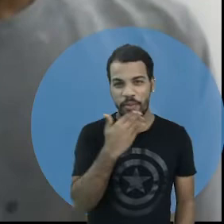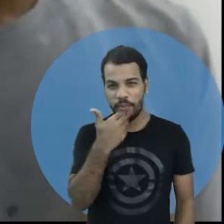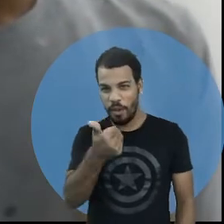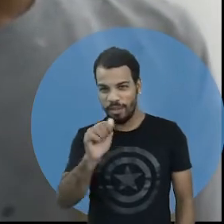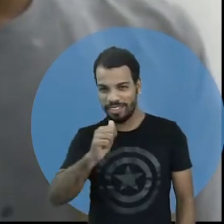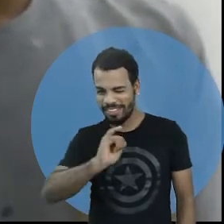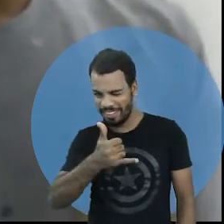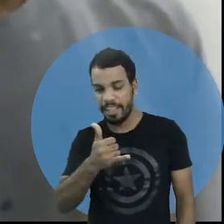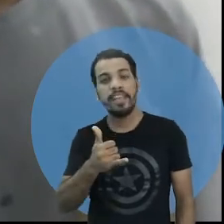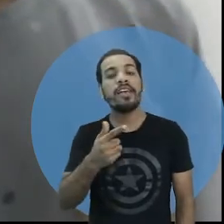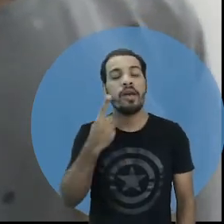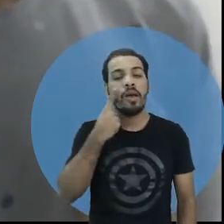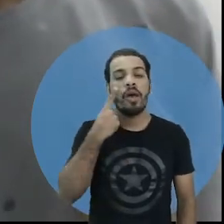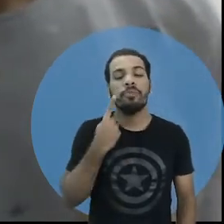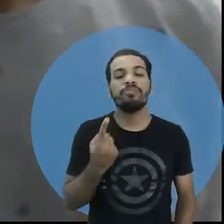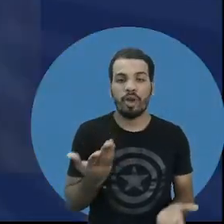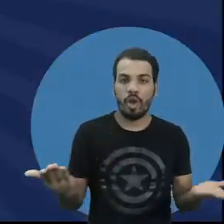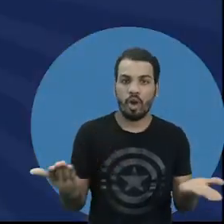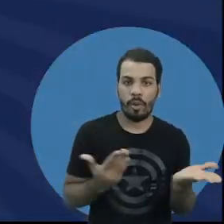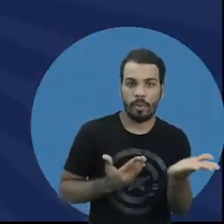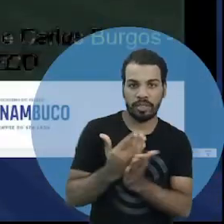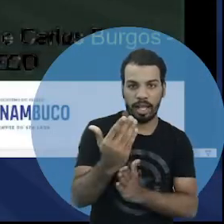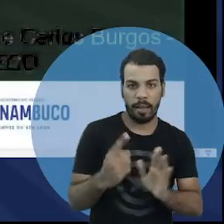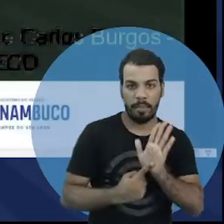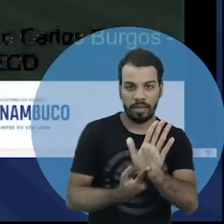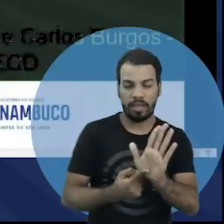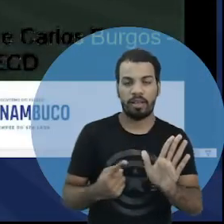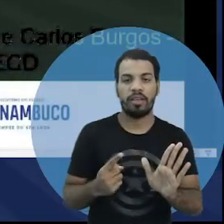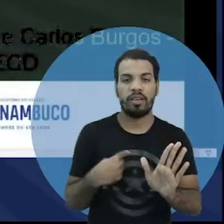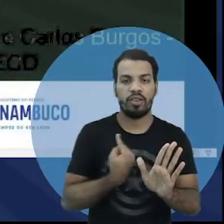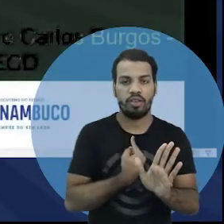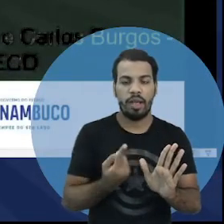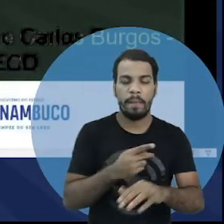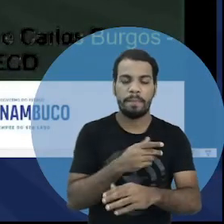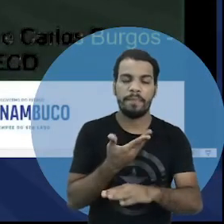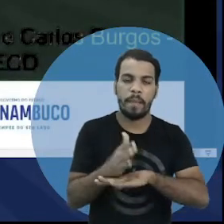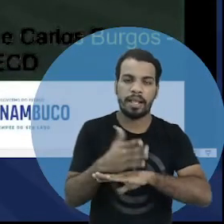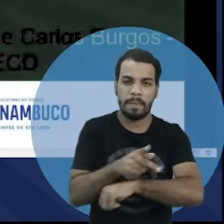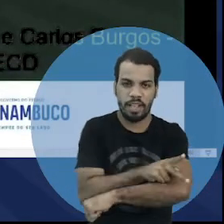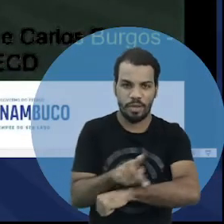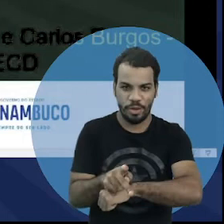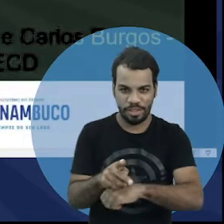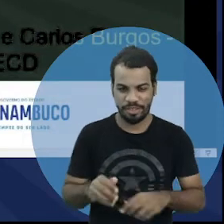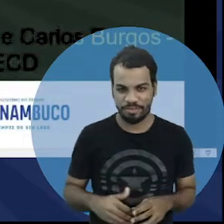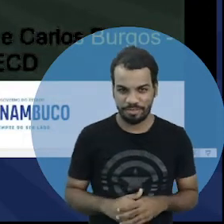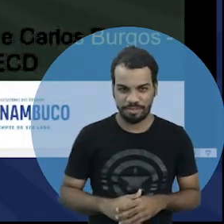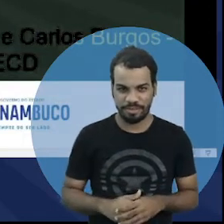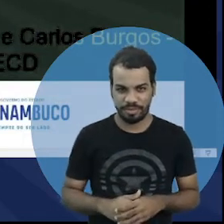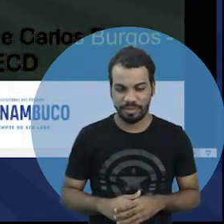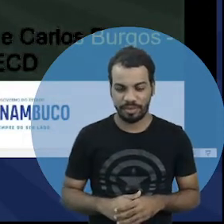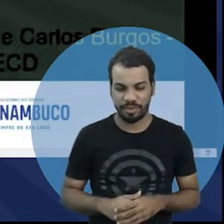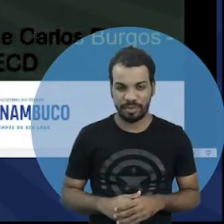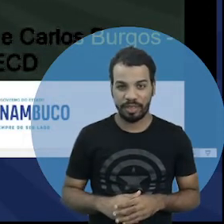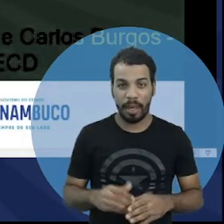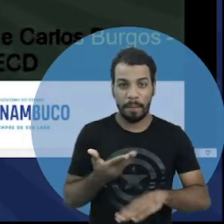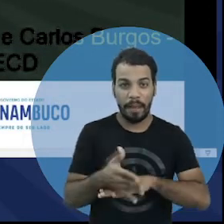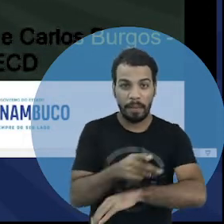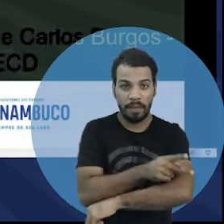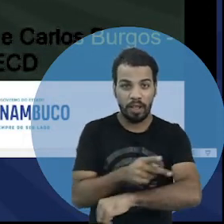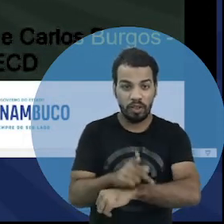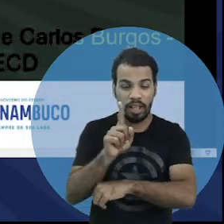Vamos iniciar aqui a nossa apresentação da nossa prática pedagógica. A nossa prática pedagógica foi a galeria